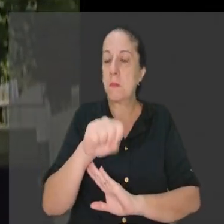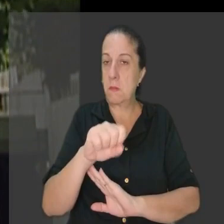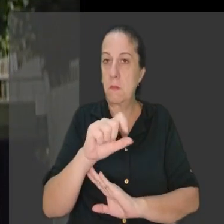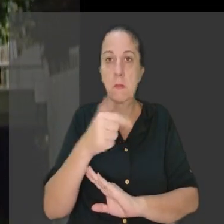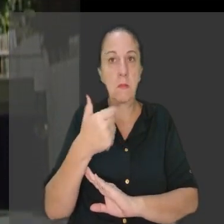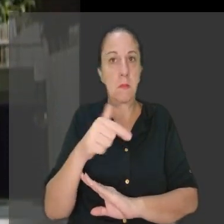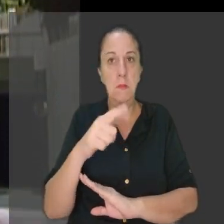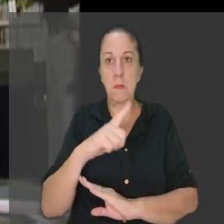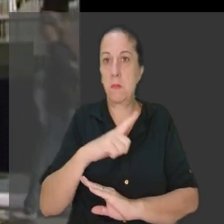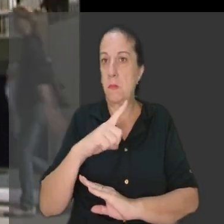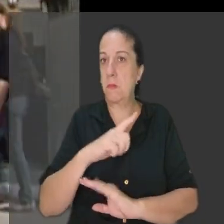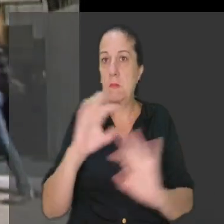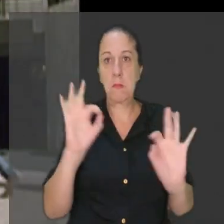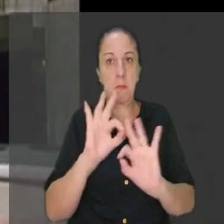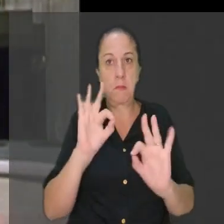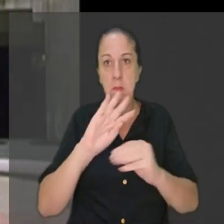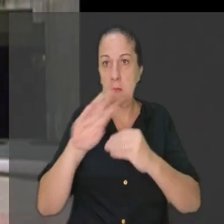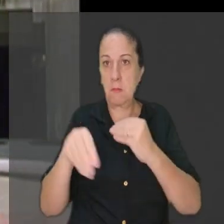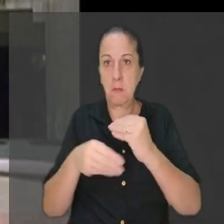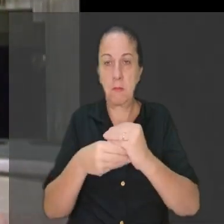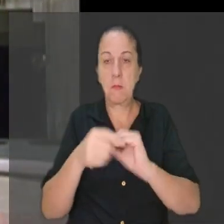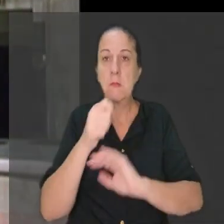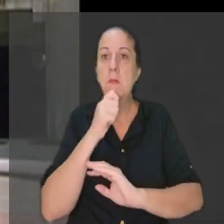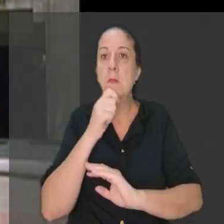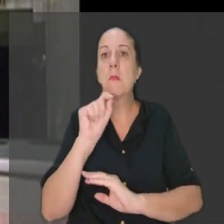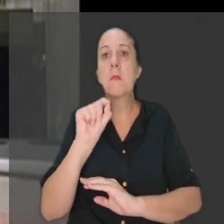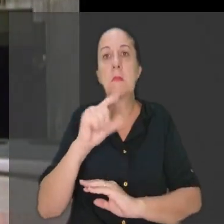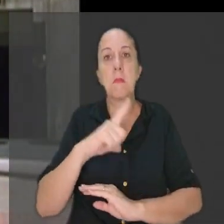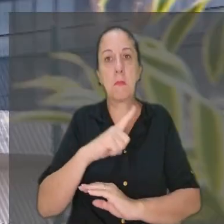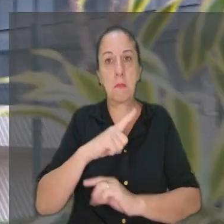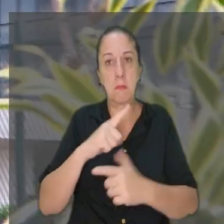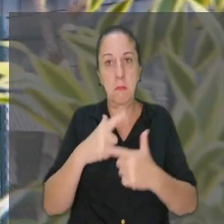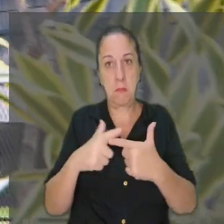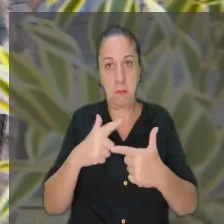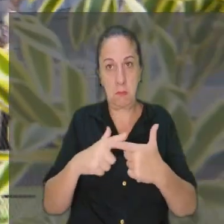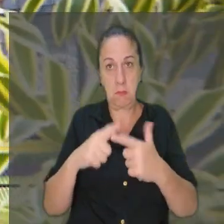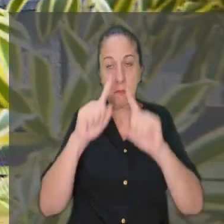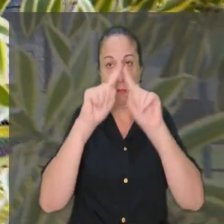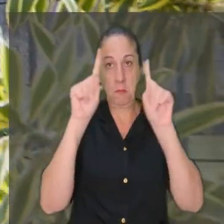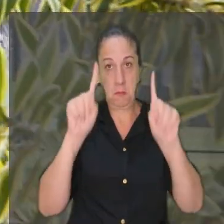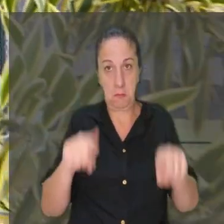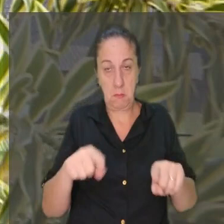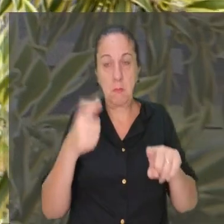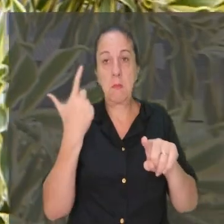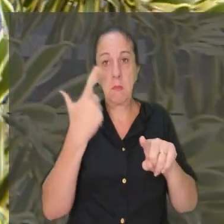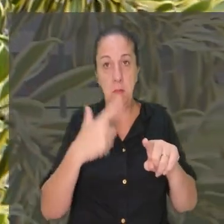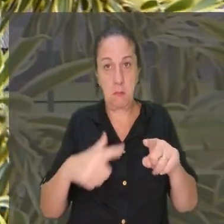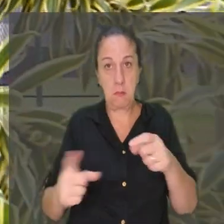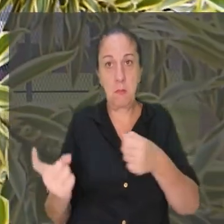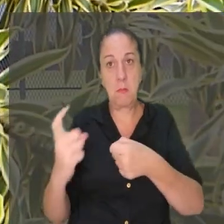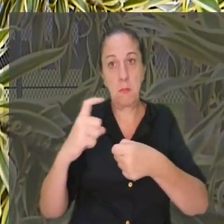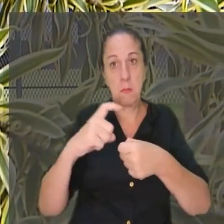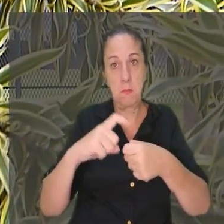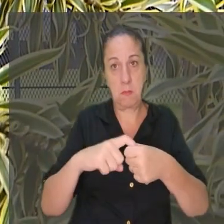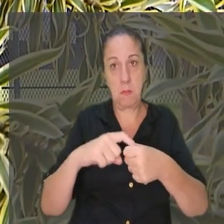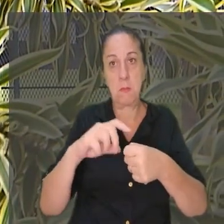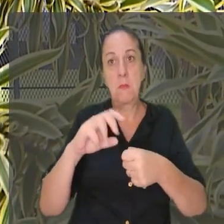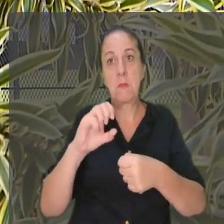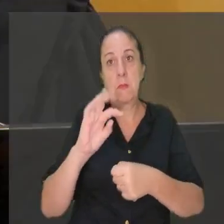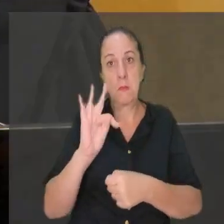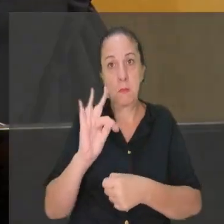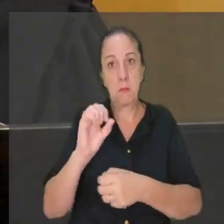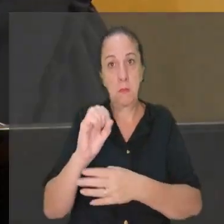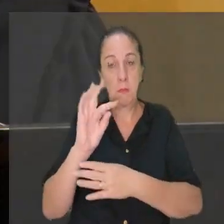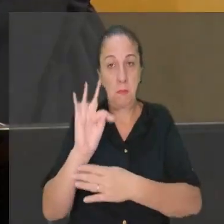e, sem ilicitude, não há dever de reparação, ainda que o dano exista. O trabalhador recorreu da decisão ao Tribunal Superior do